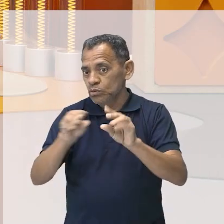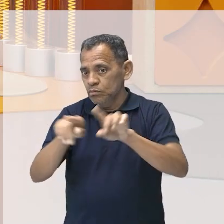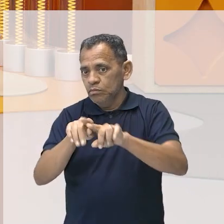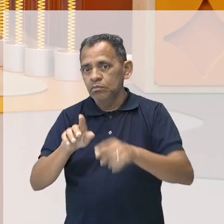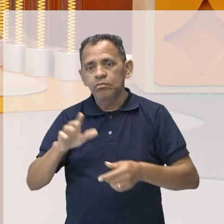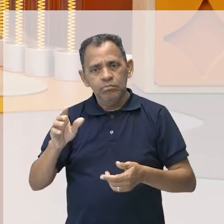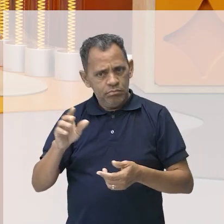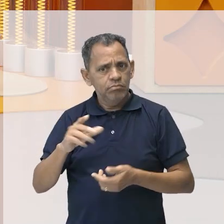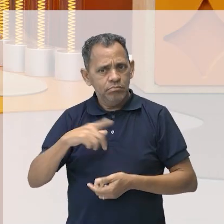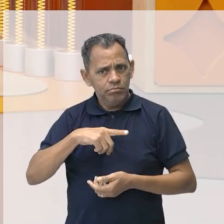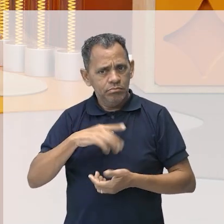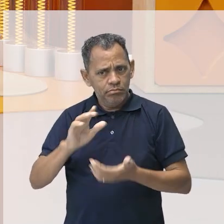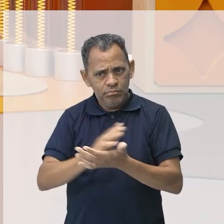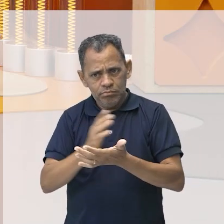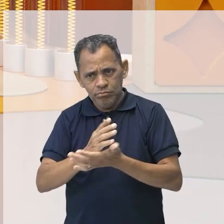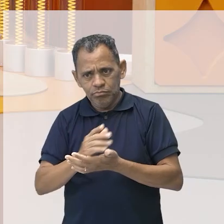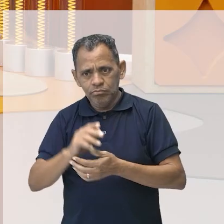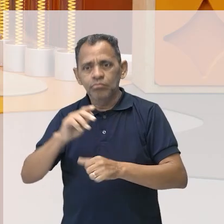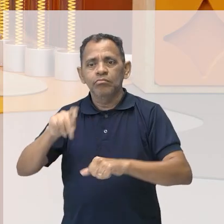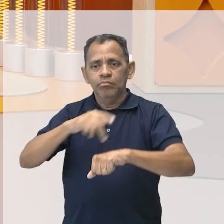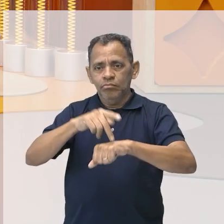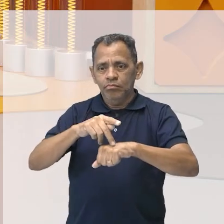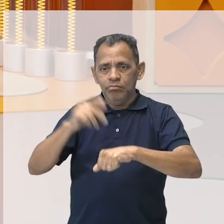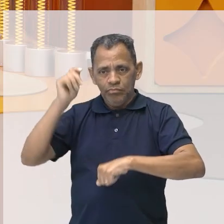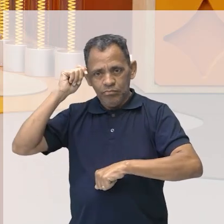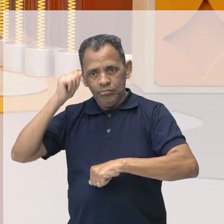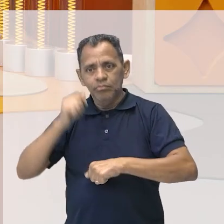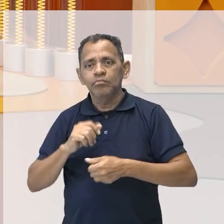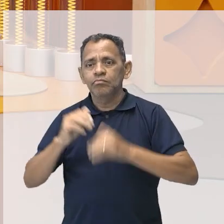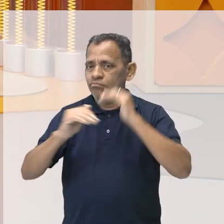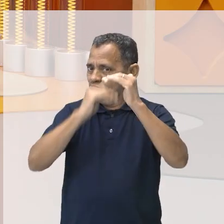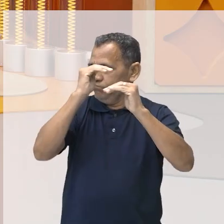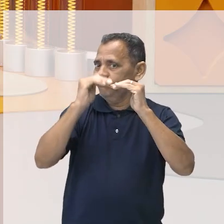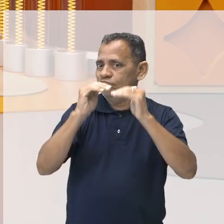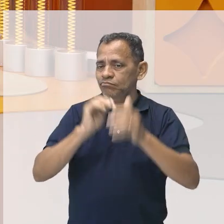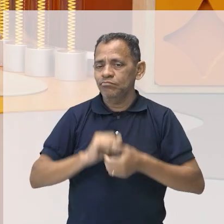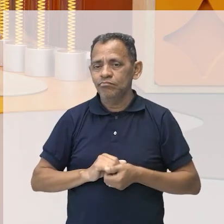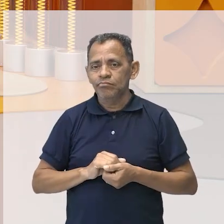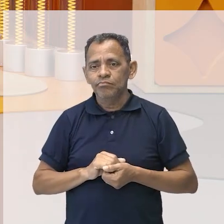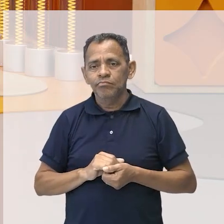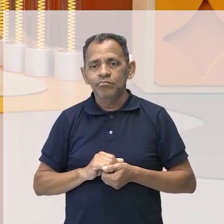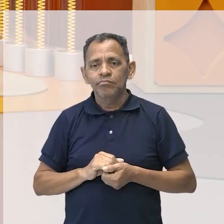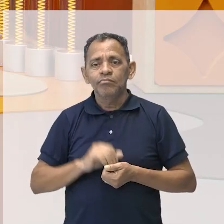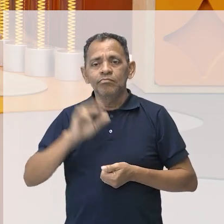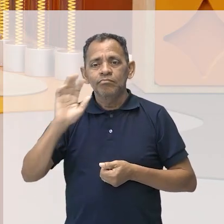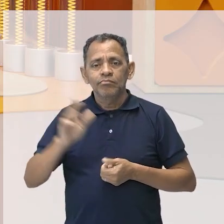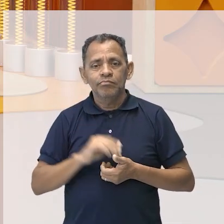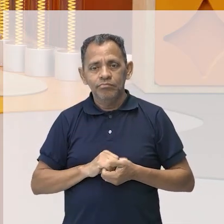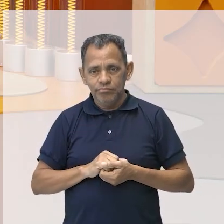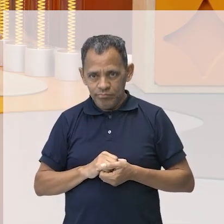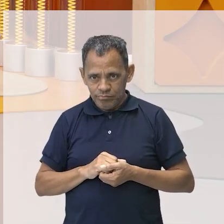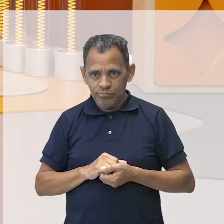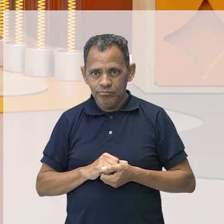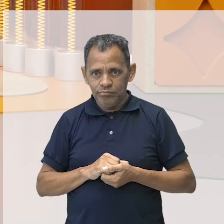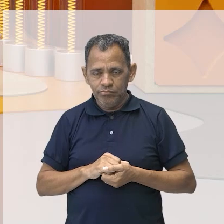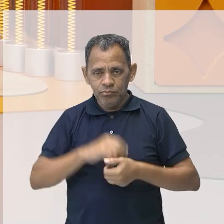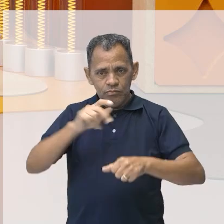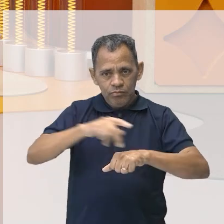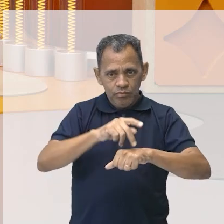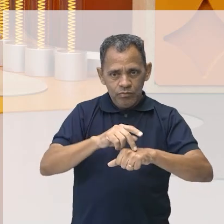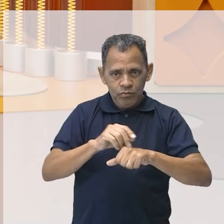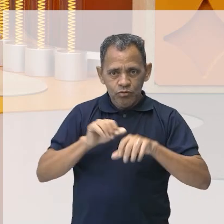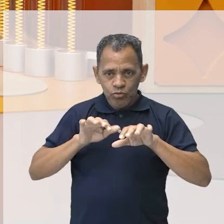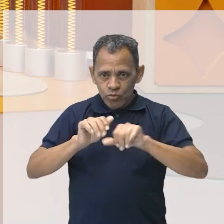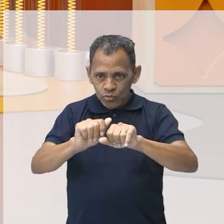bastante desenvolvidos, porém, os que tiveram aí sua colonização um pouco mais, descolonização